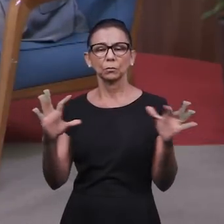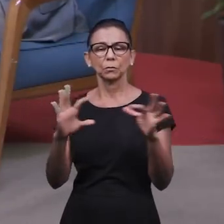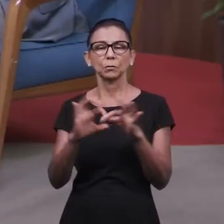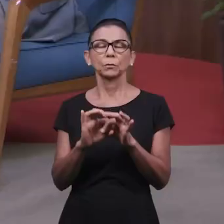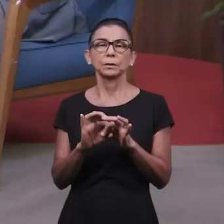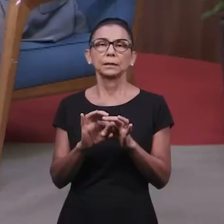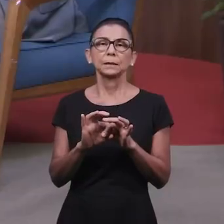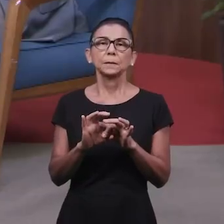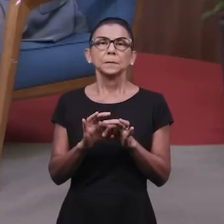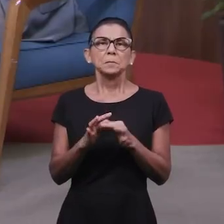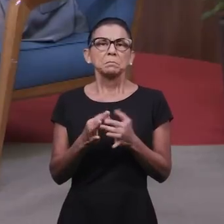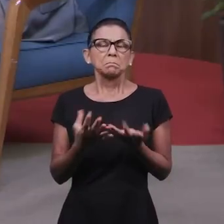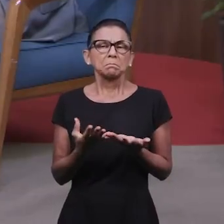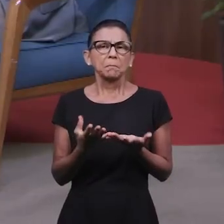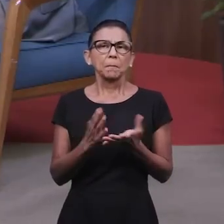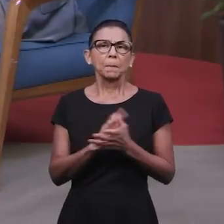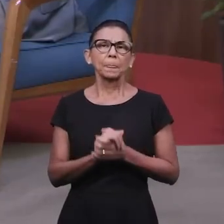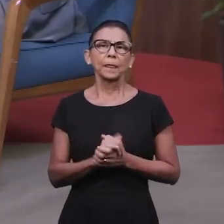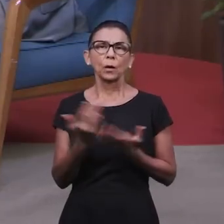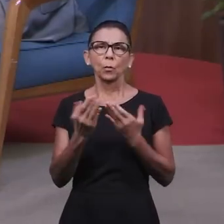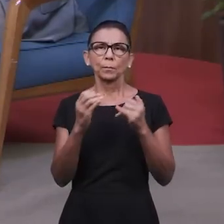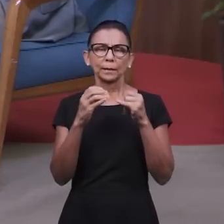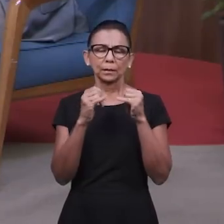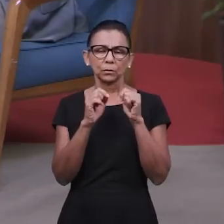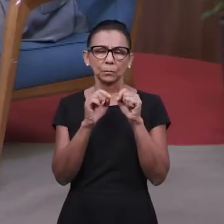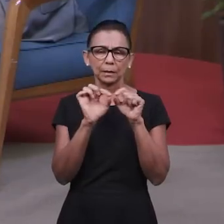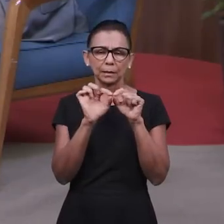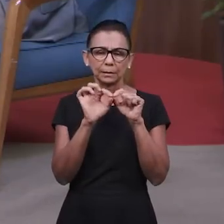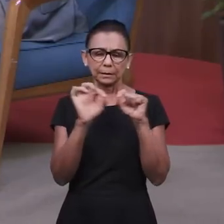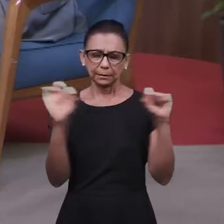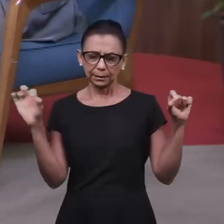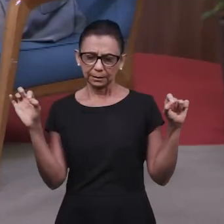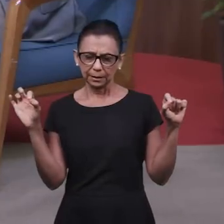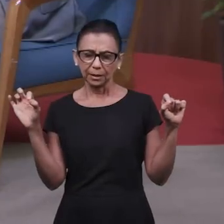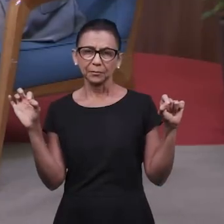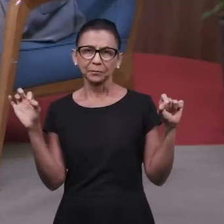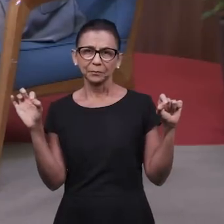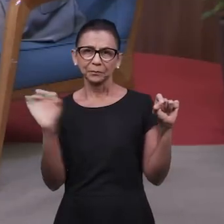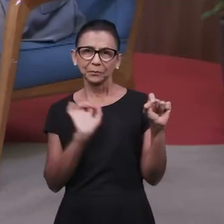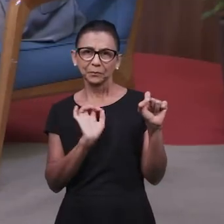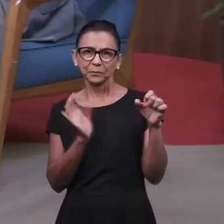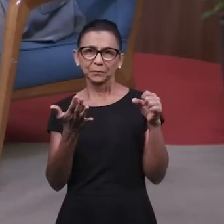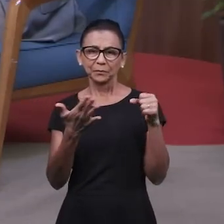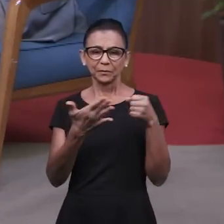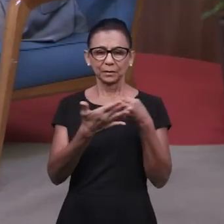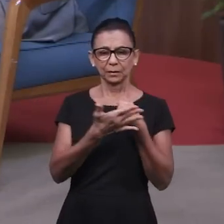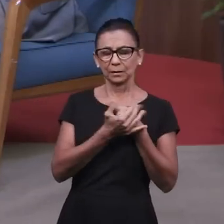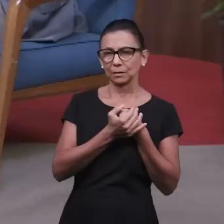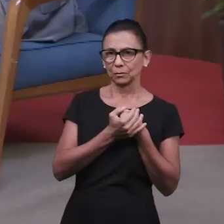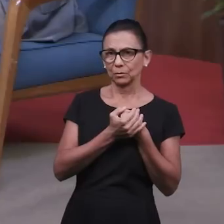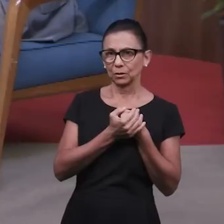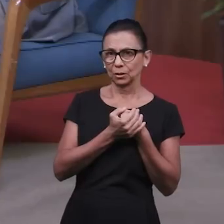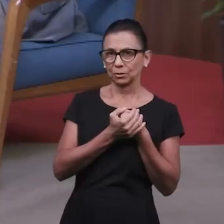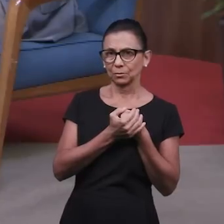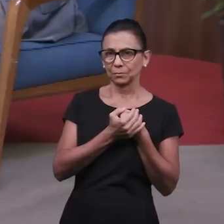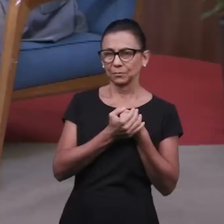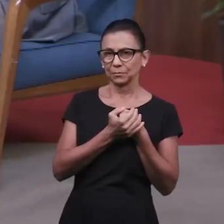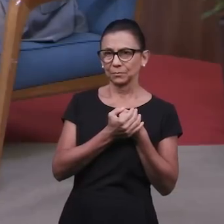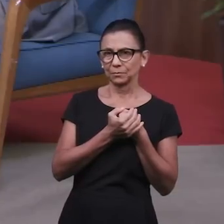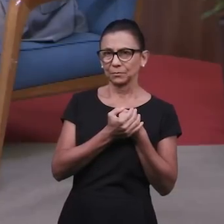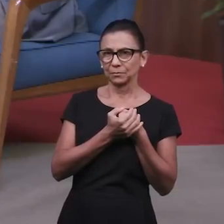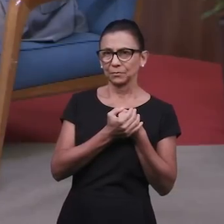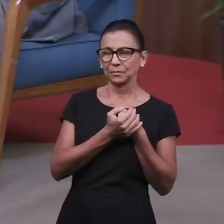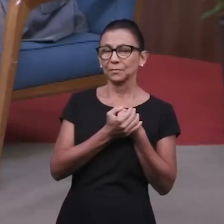projeto. E esta linha subjacente está direcionada, está vinculada, ou é